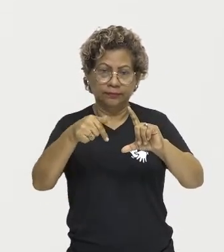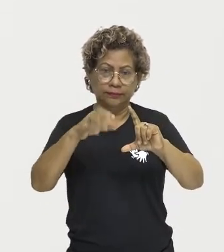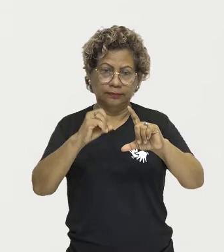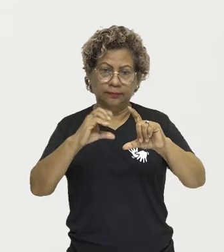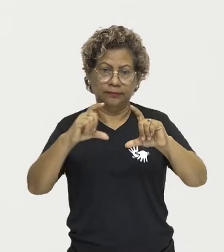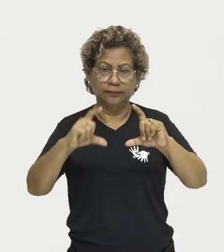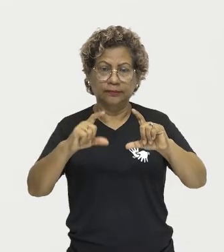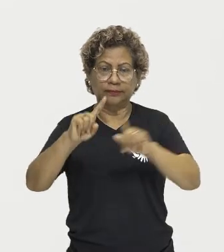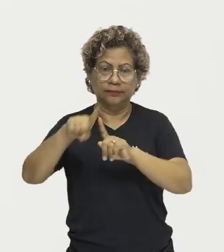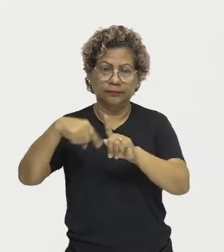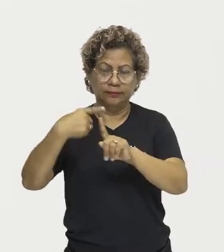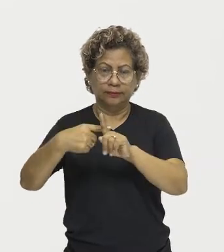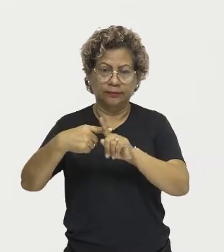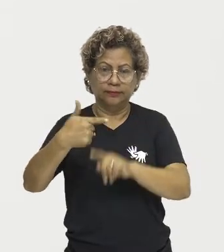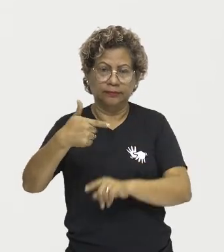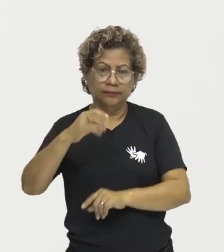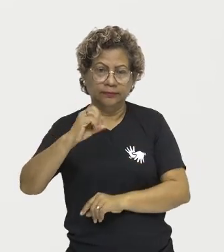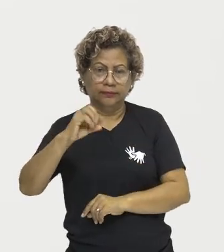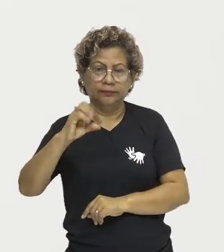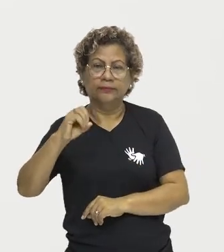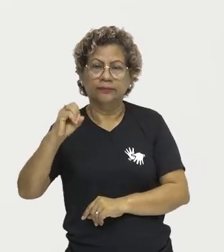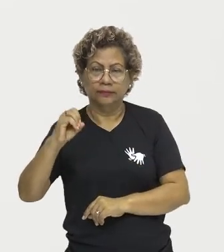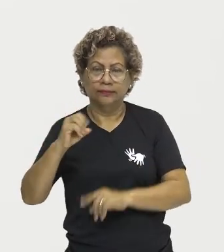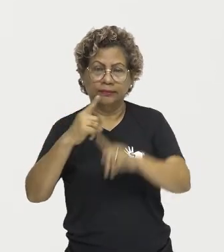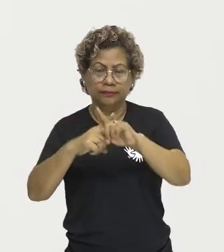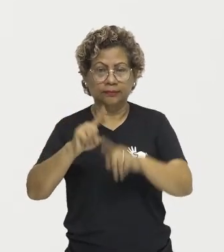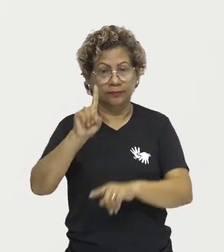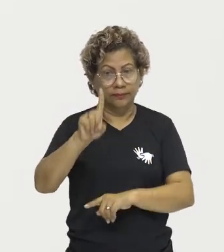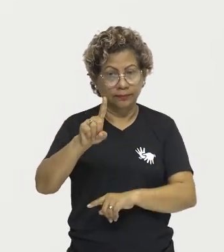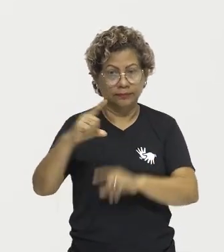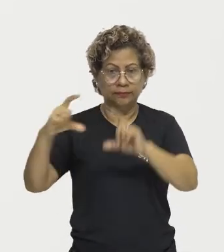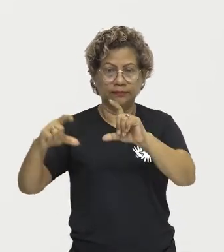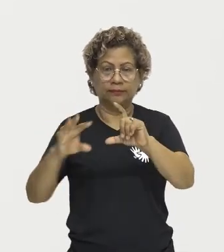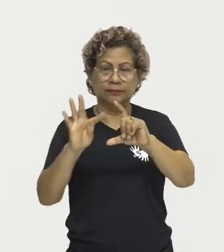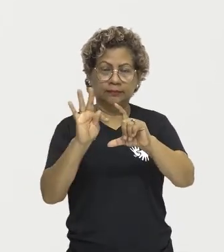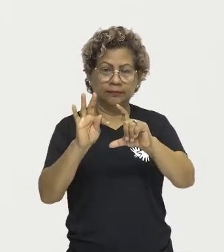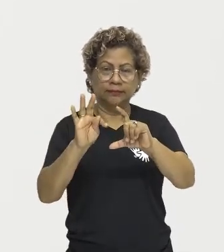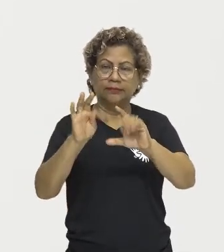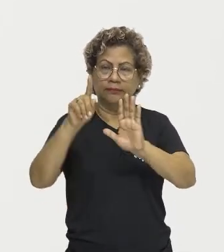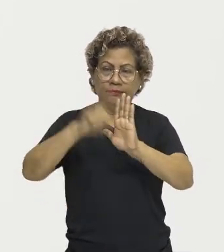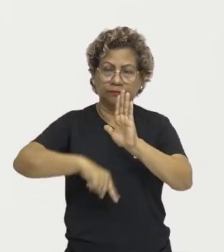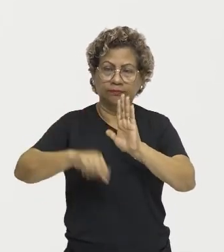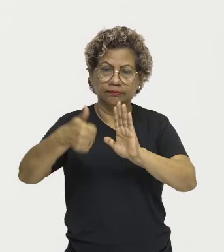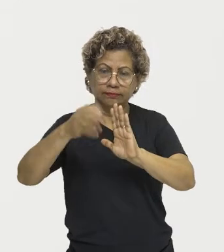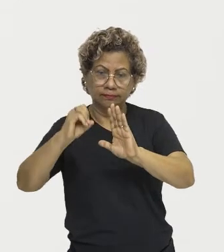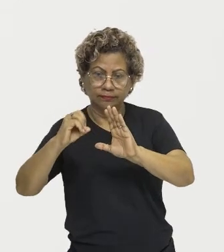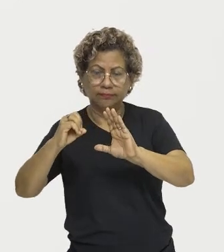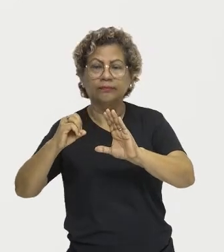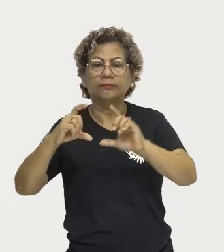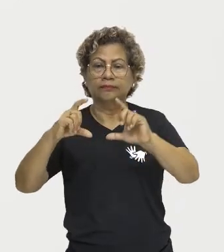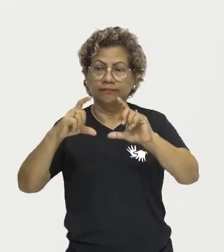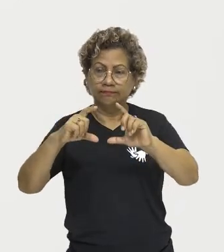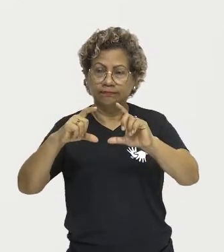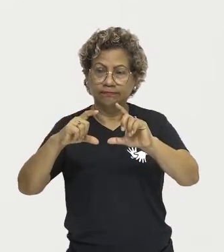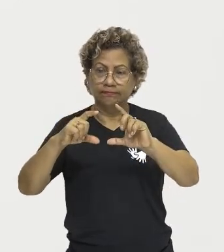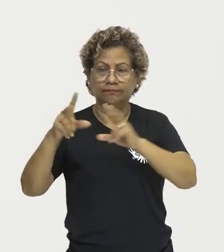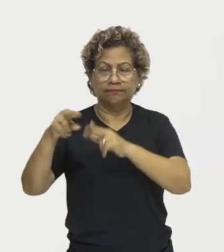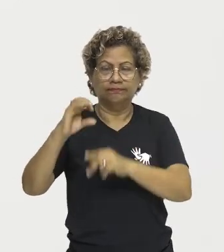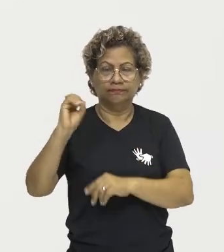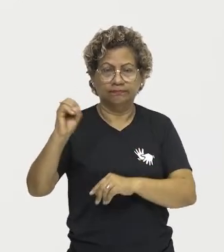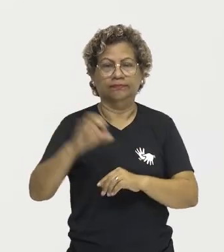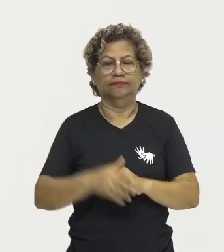vezes T menos 10, que é igual a 0. Aí você tem 1.000 vezes 1 dá 1.000, aí faço